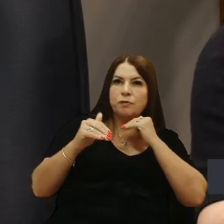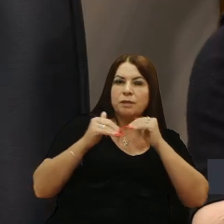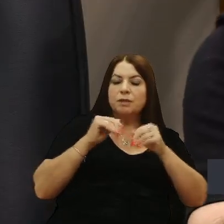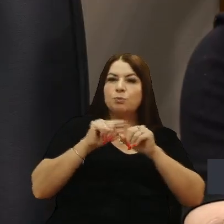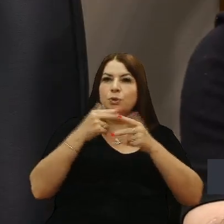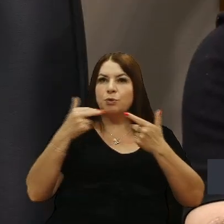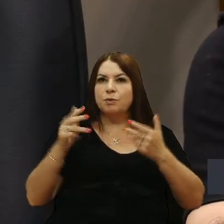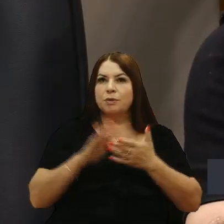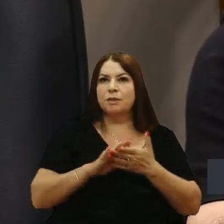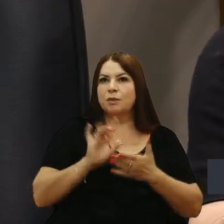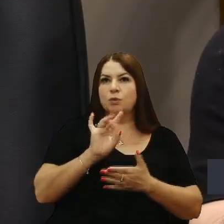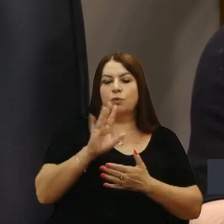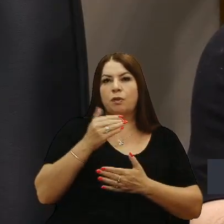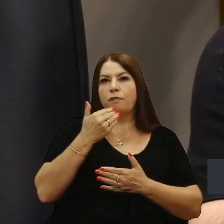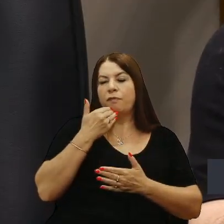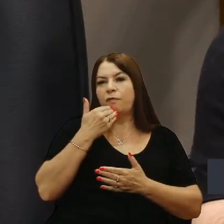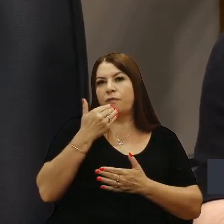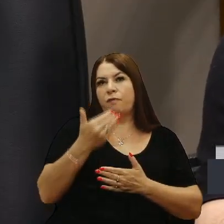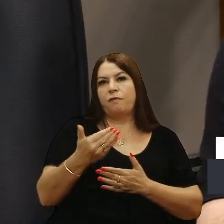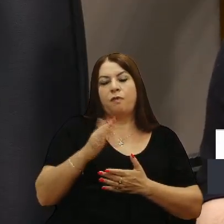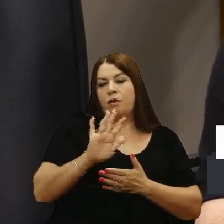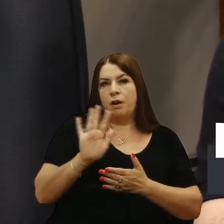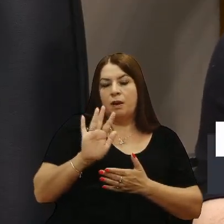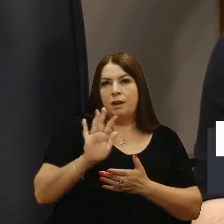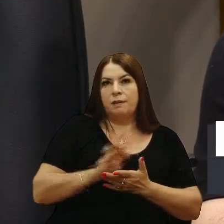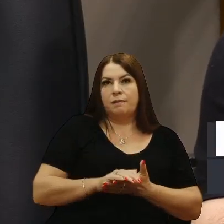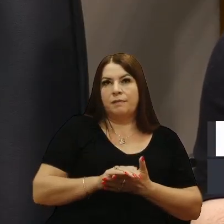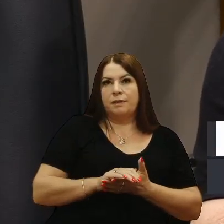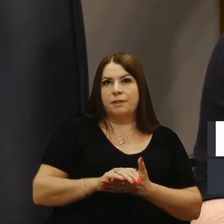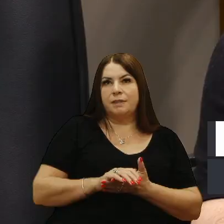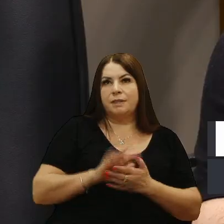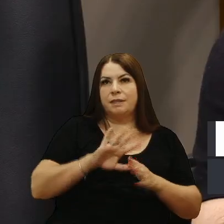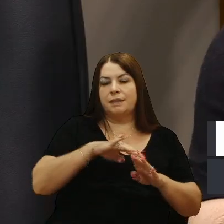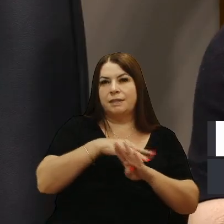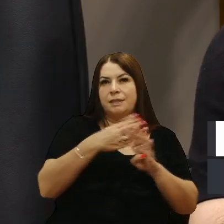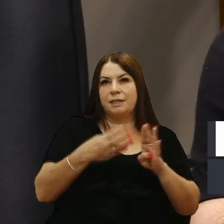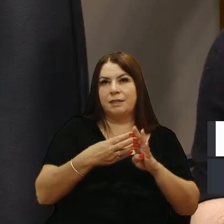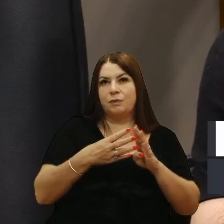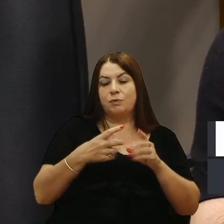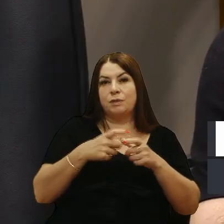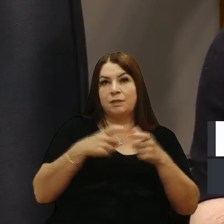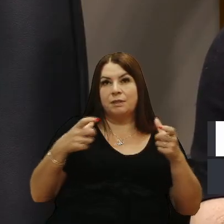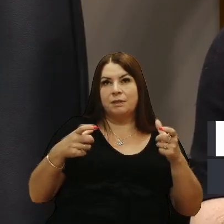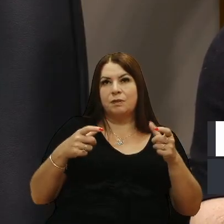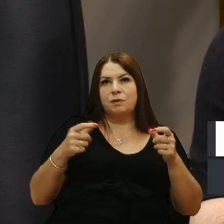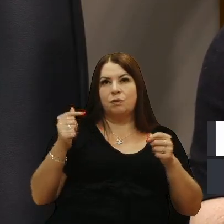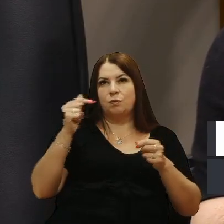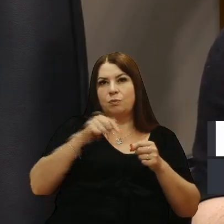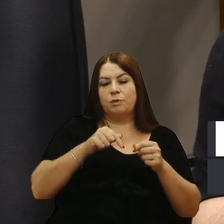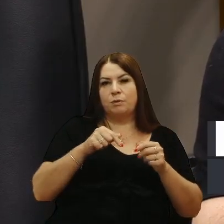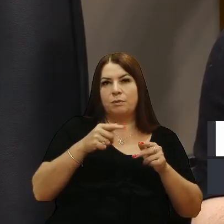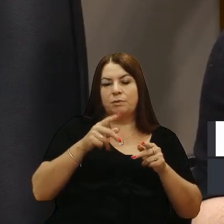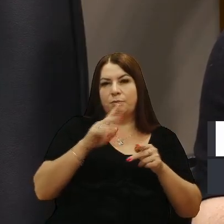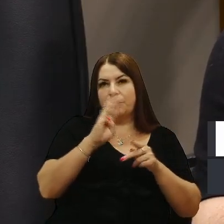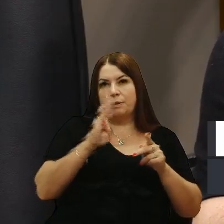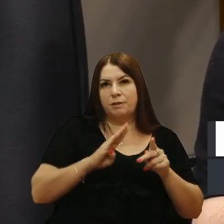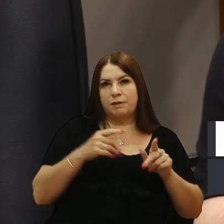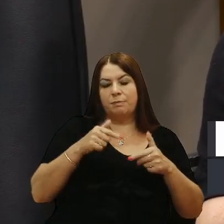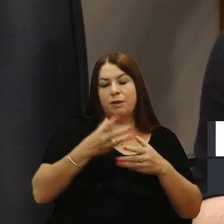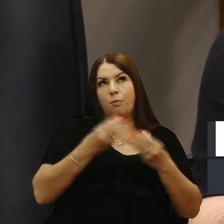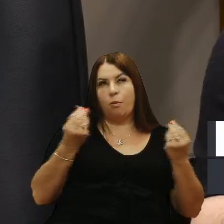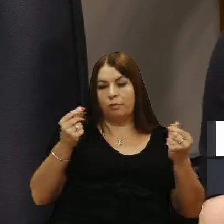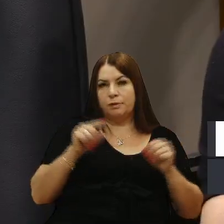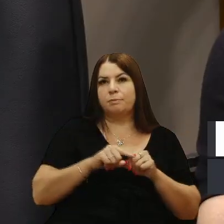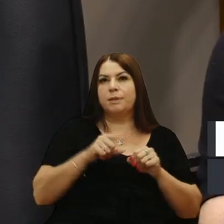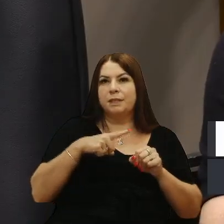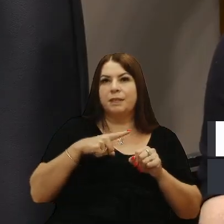questões. Não sou favorável às escalas desse tamanho, ou que o brasileiro trabalhe o tanto que trabalhe, né? Mas eu